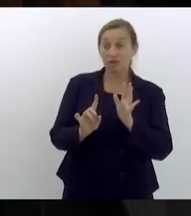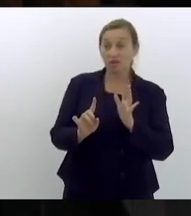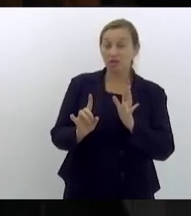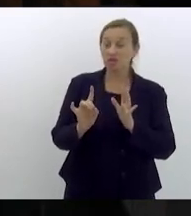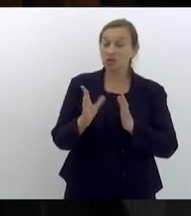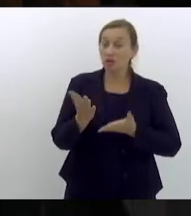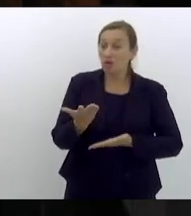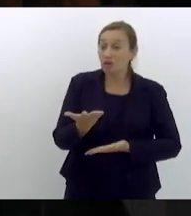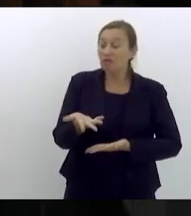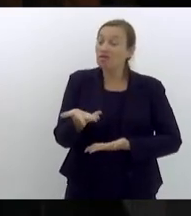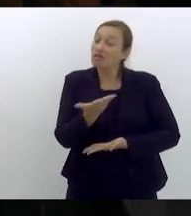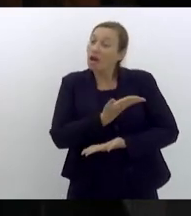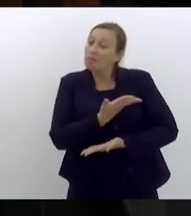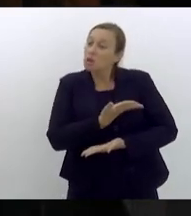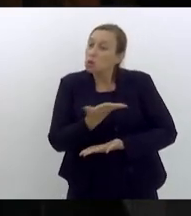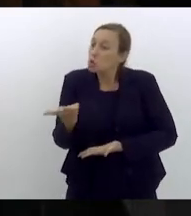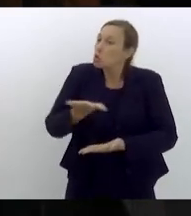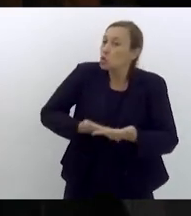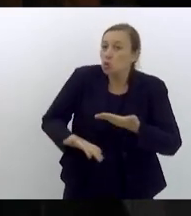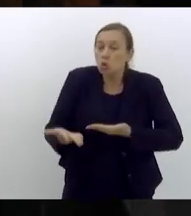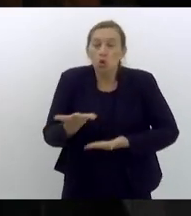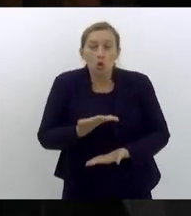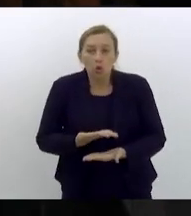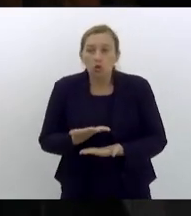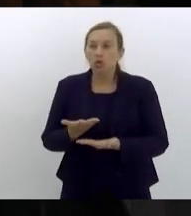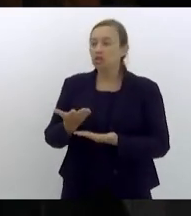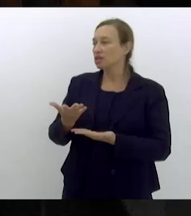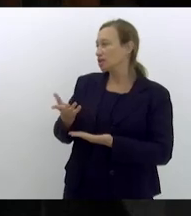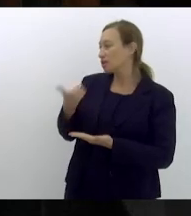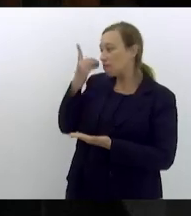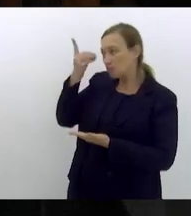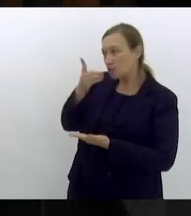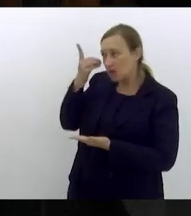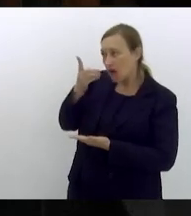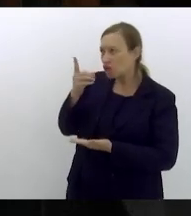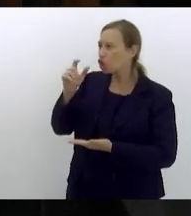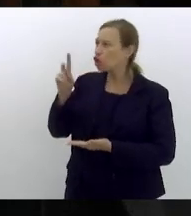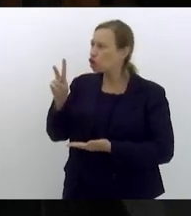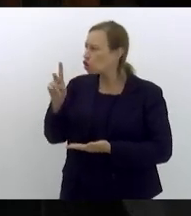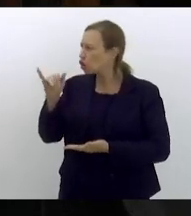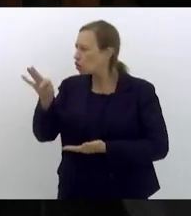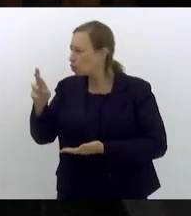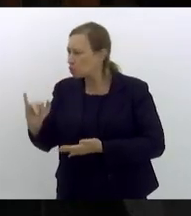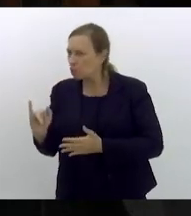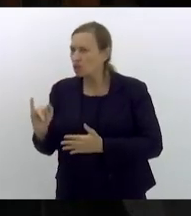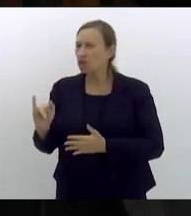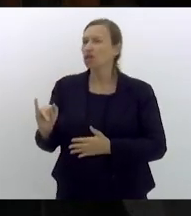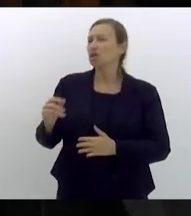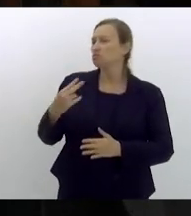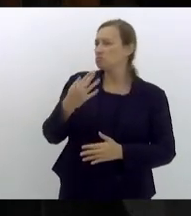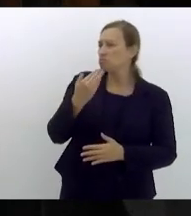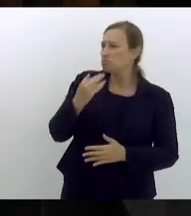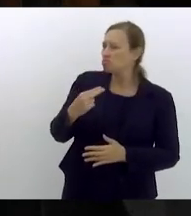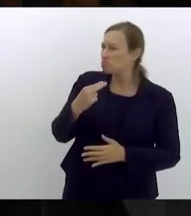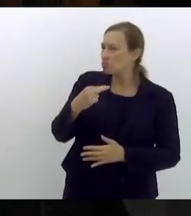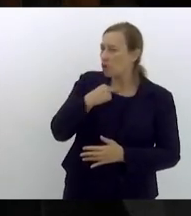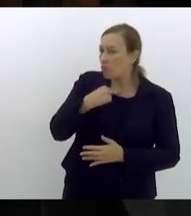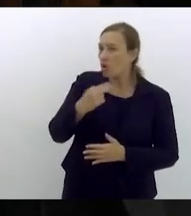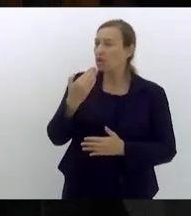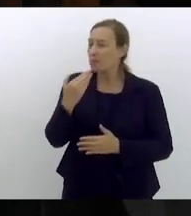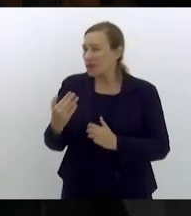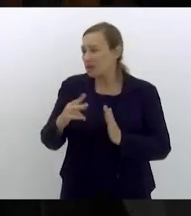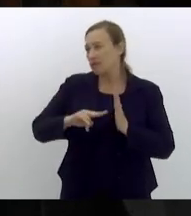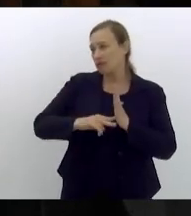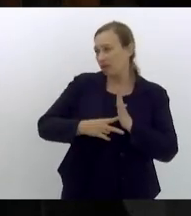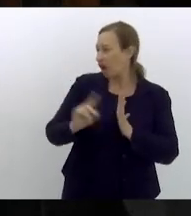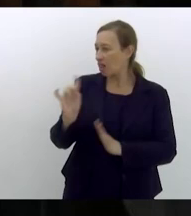companheiros Deputado Yuri não pode pedir para sindicalizar não pode pedir então é um erro tá querendo mais uma vez com a